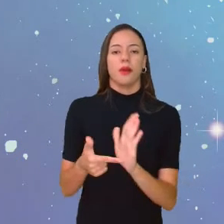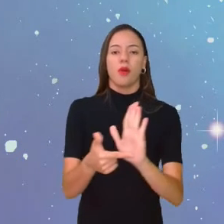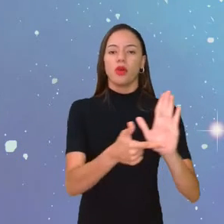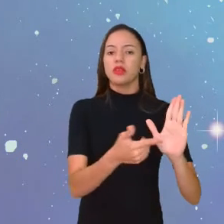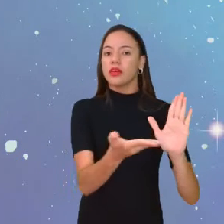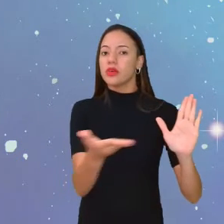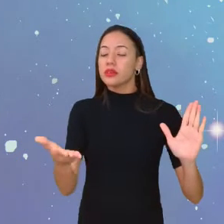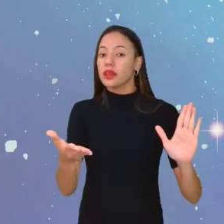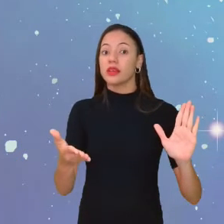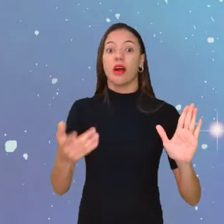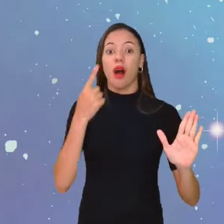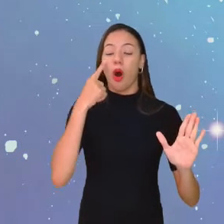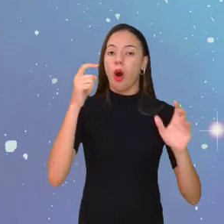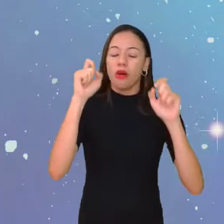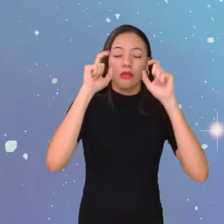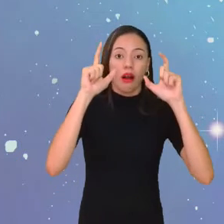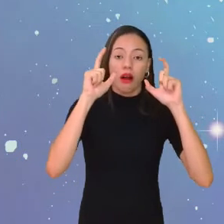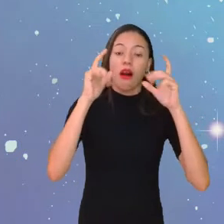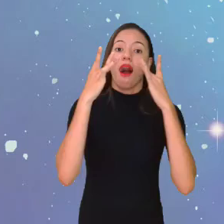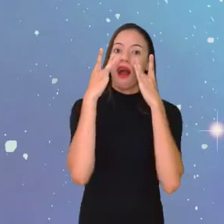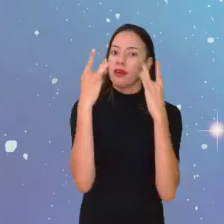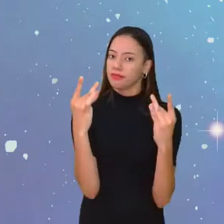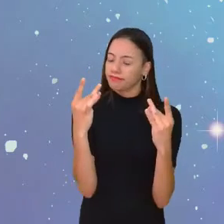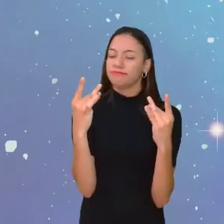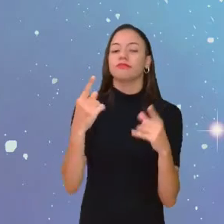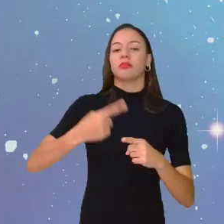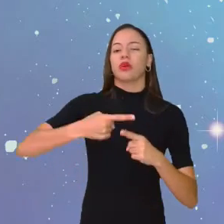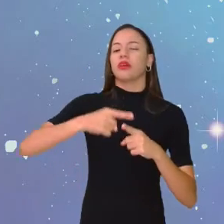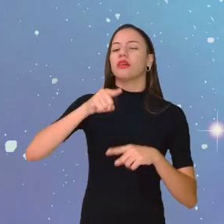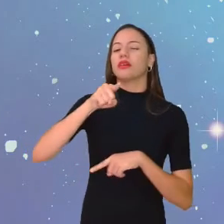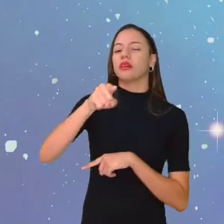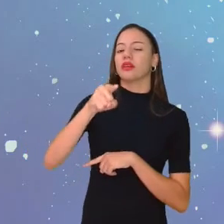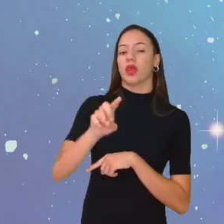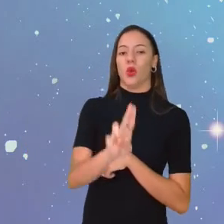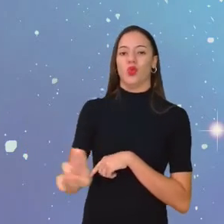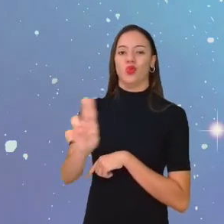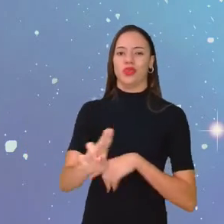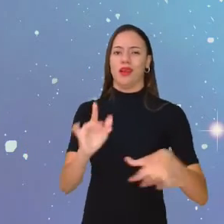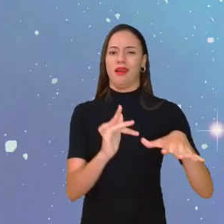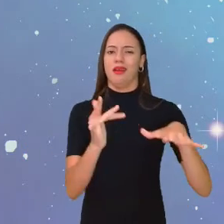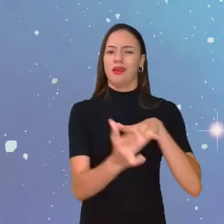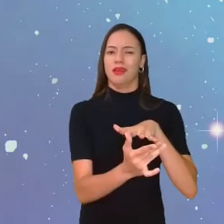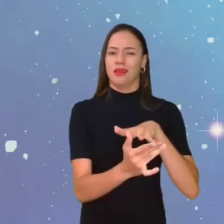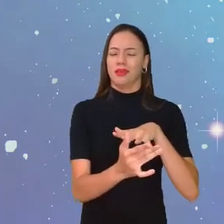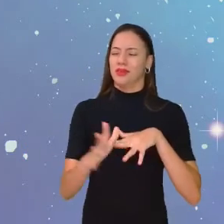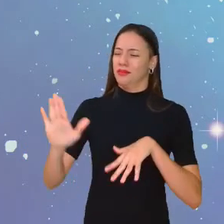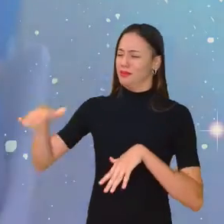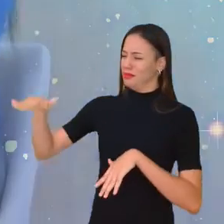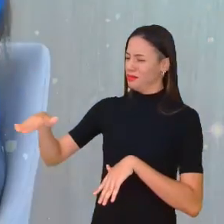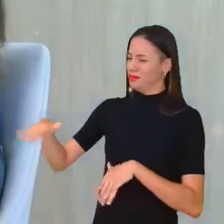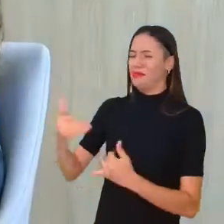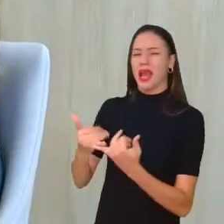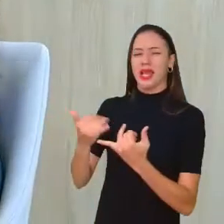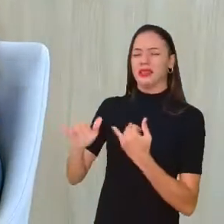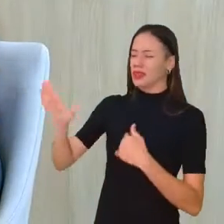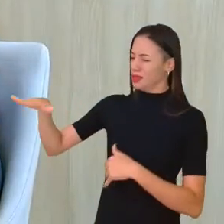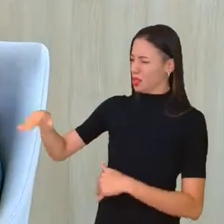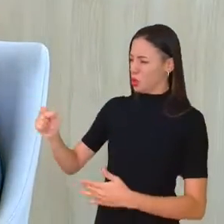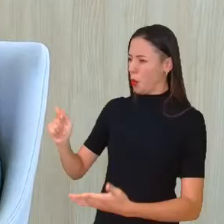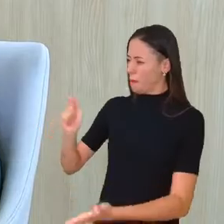todos fiquem alerta, né? Ou seja, você sendo usuário dessas redes aí, parece assim, tu pagasse alguma coisa para usar o